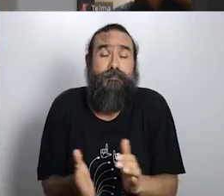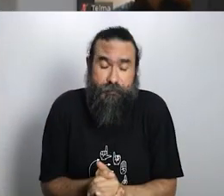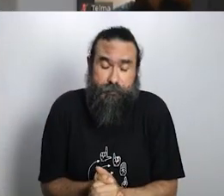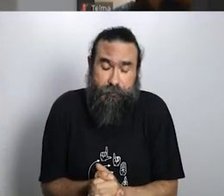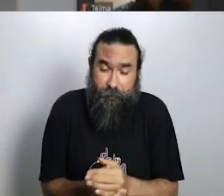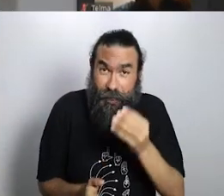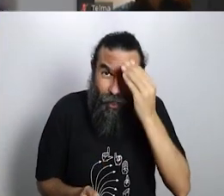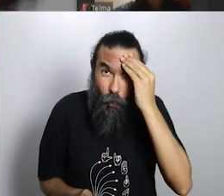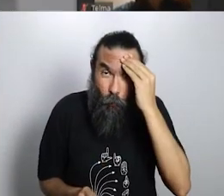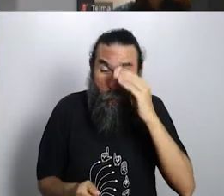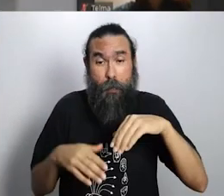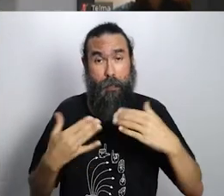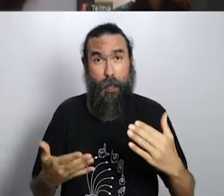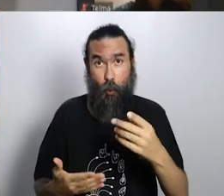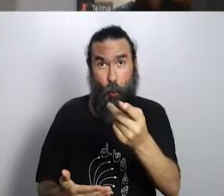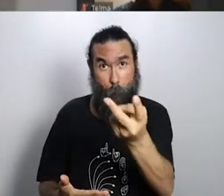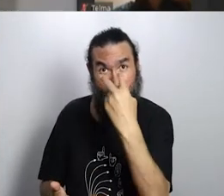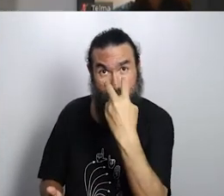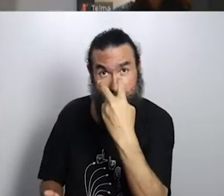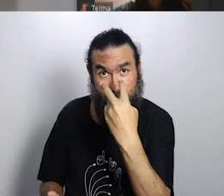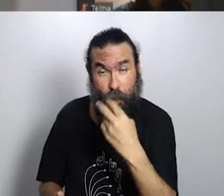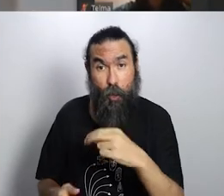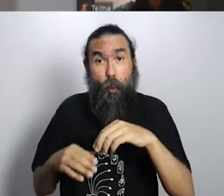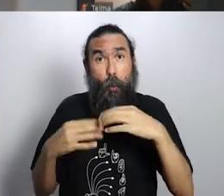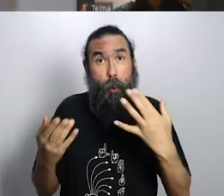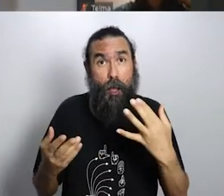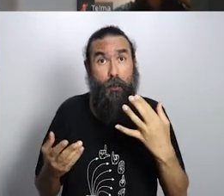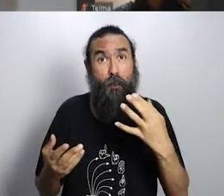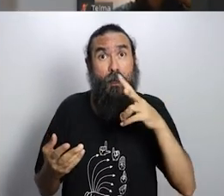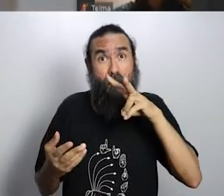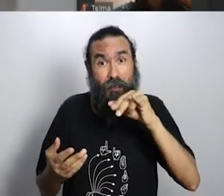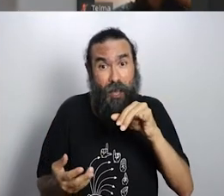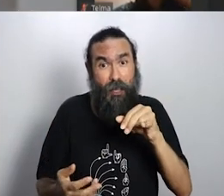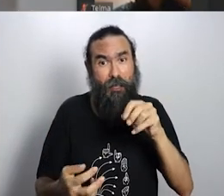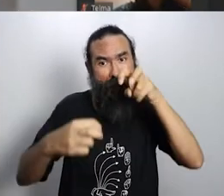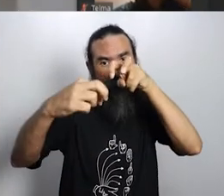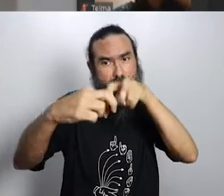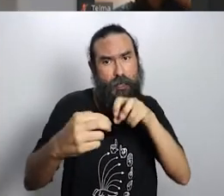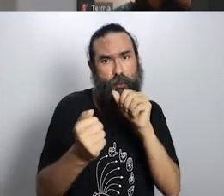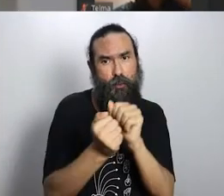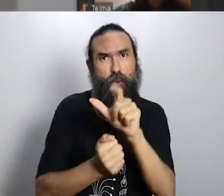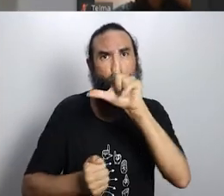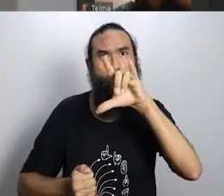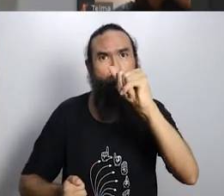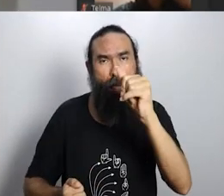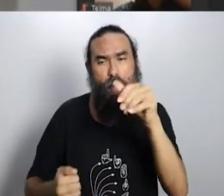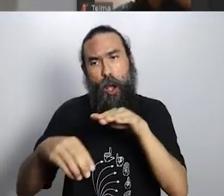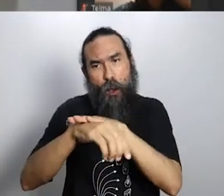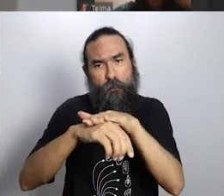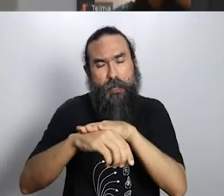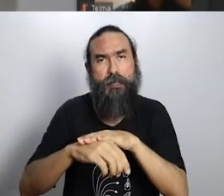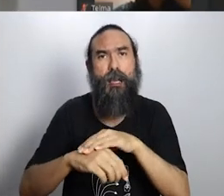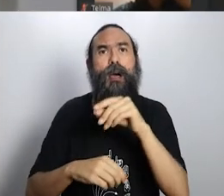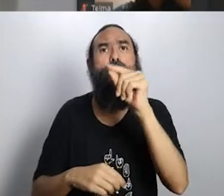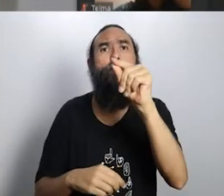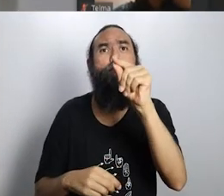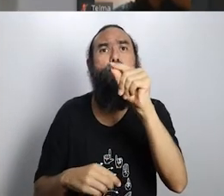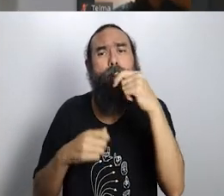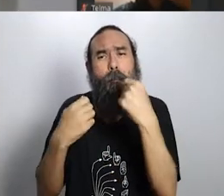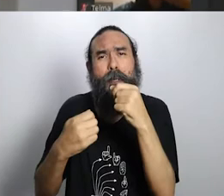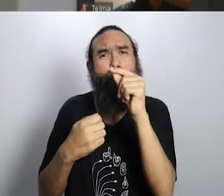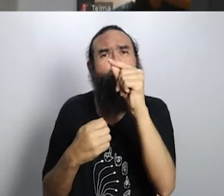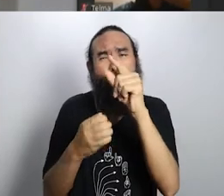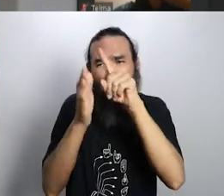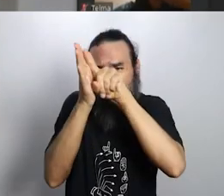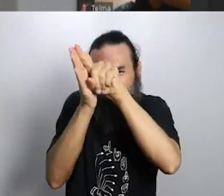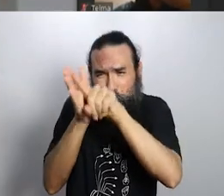não fica só olhando o esplendor que Lia é. Procura saber quem Lia é por dentro. Lia, quem você é por dentro, Lia?